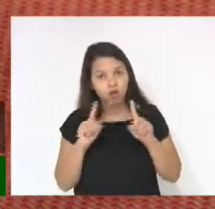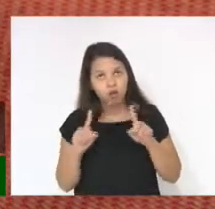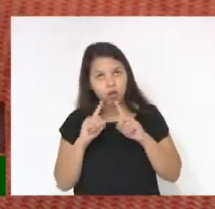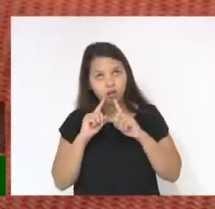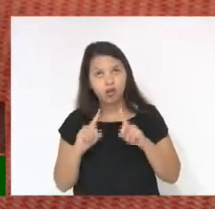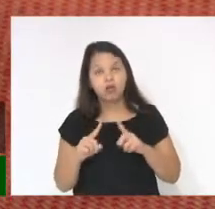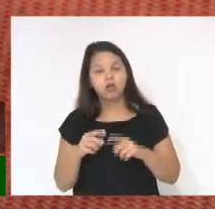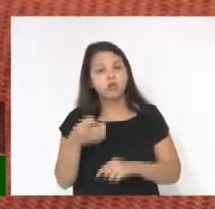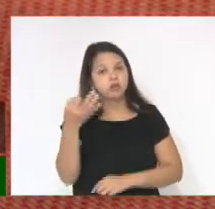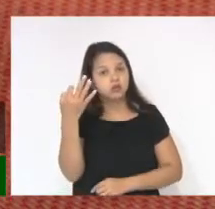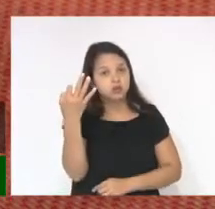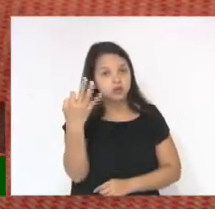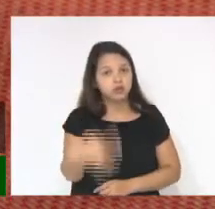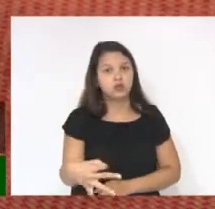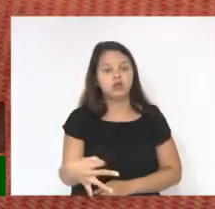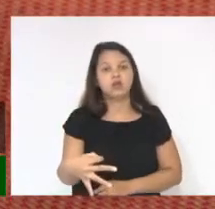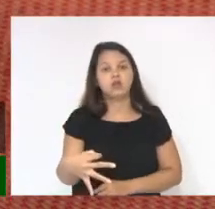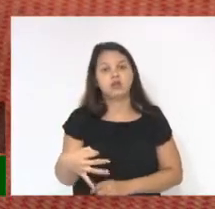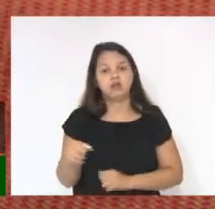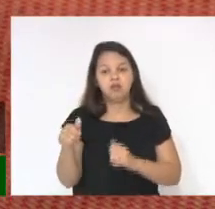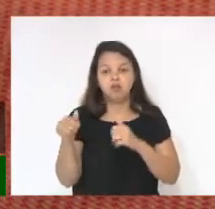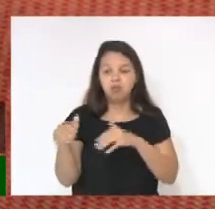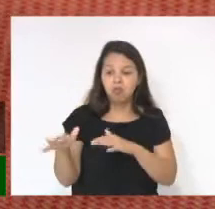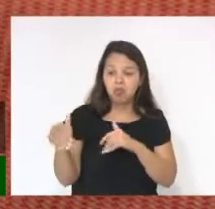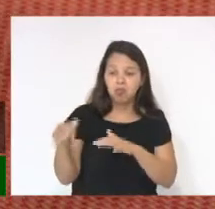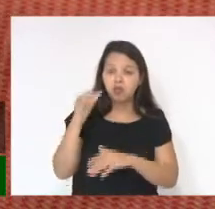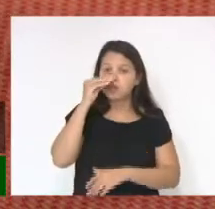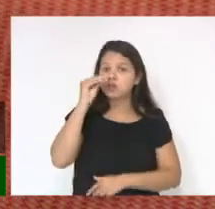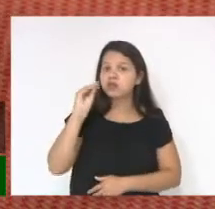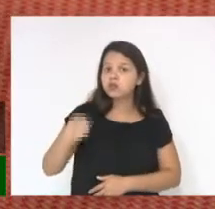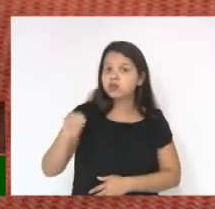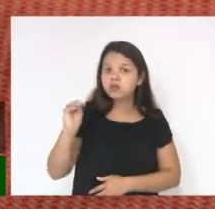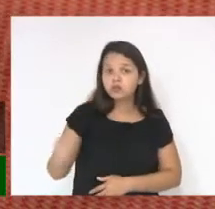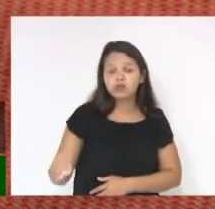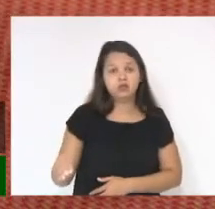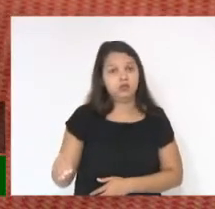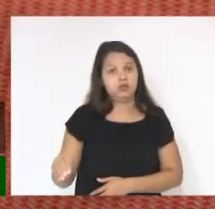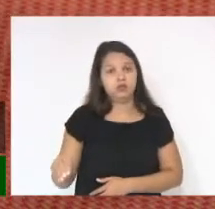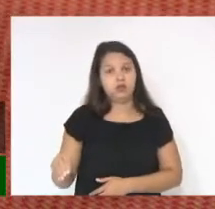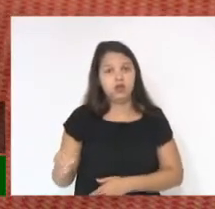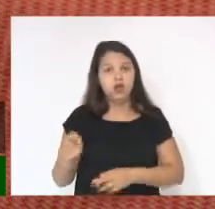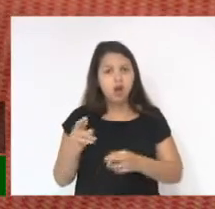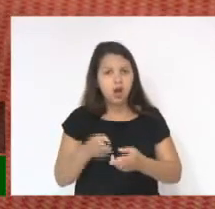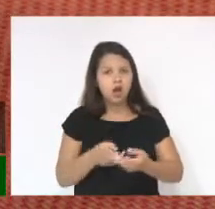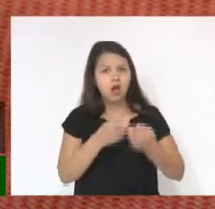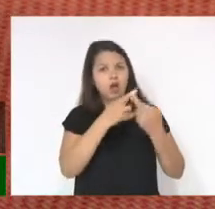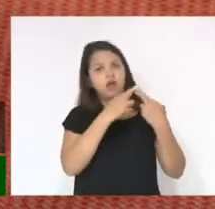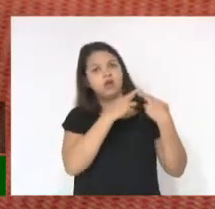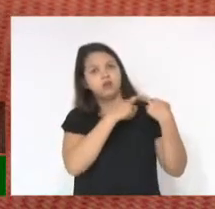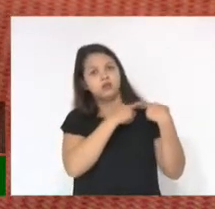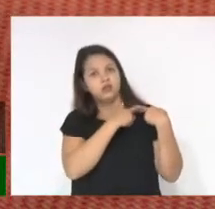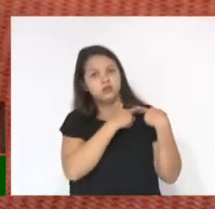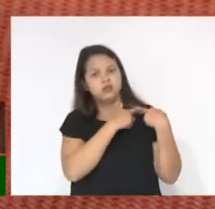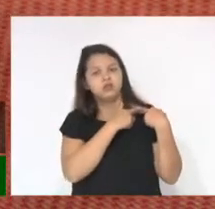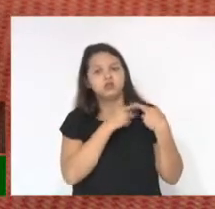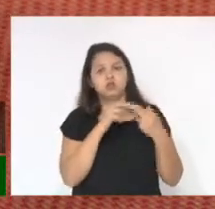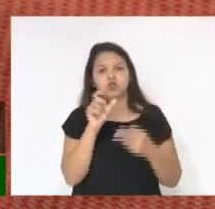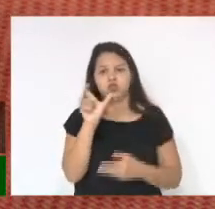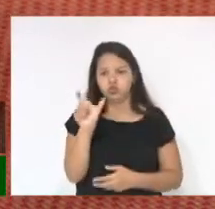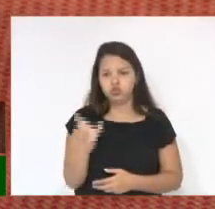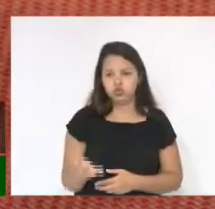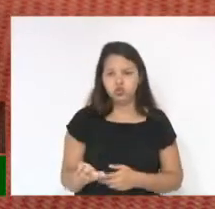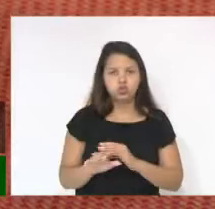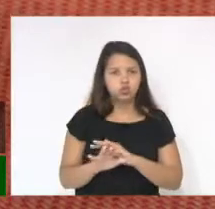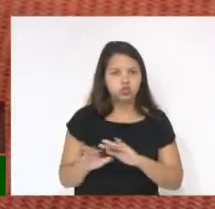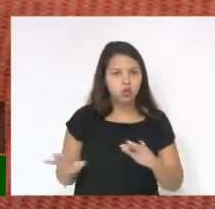total razão do descaso. Mais uma vez falar, não que seja responsabilidade exclusiva, não, do